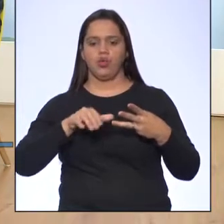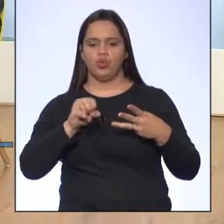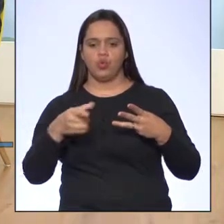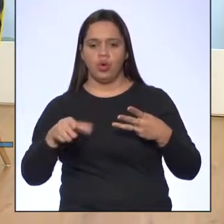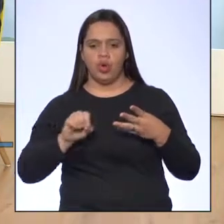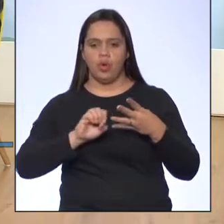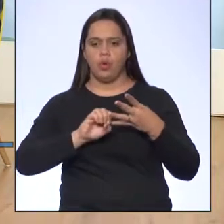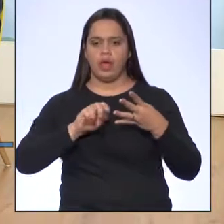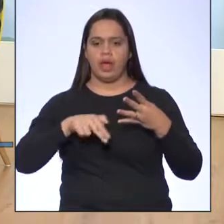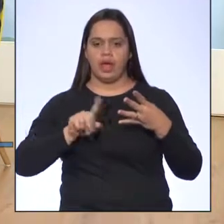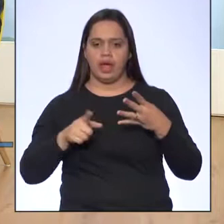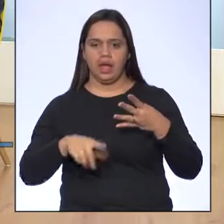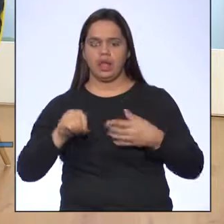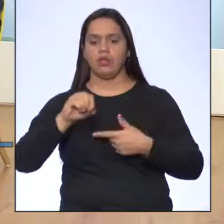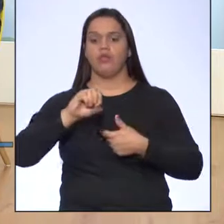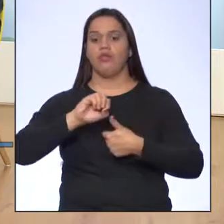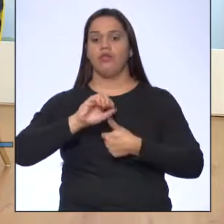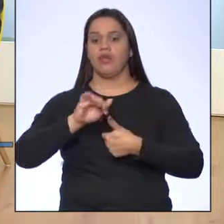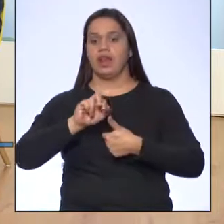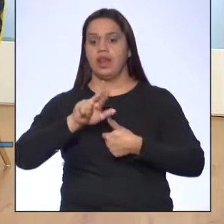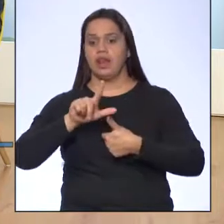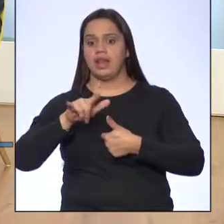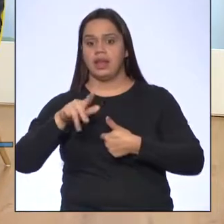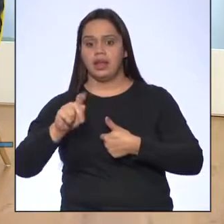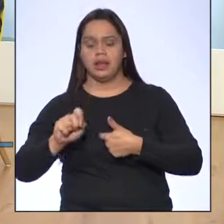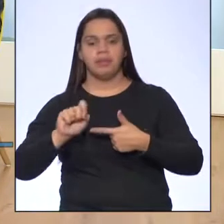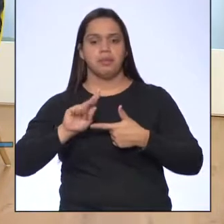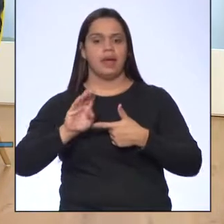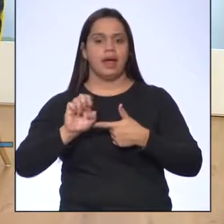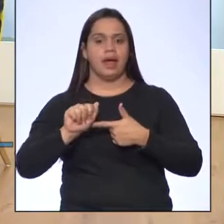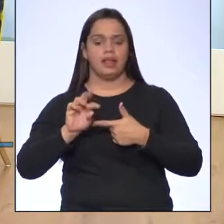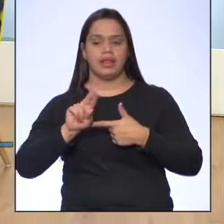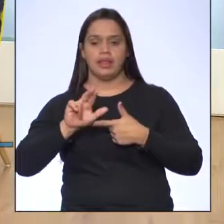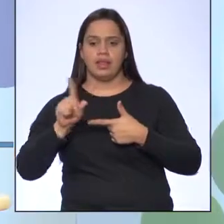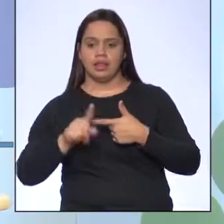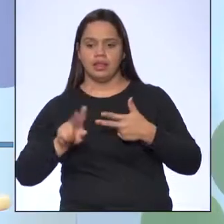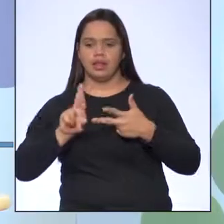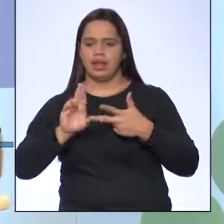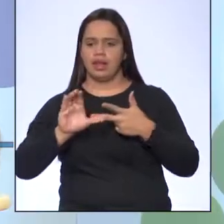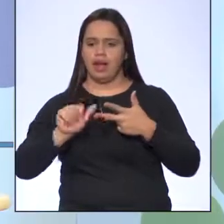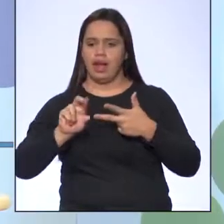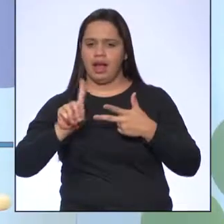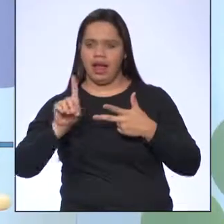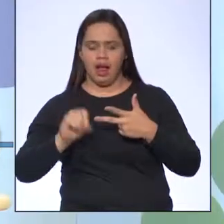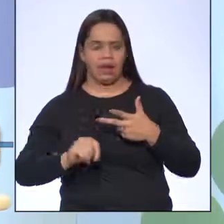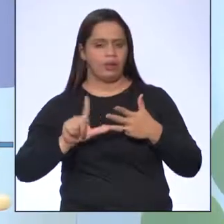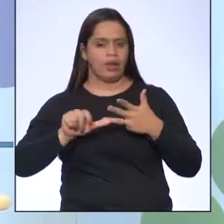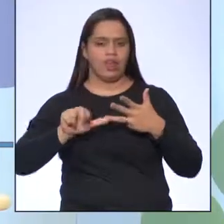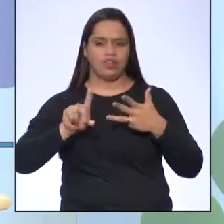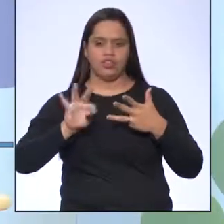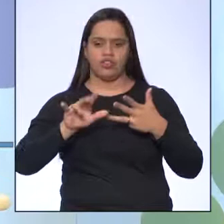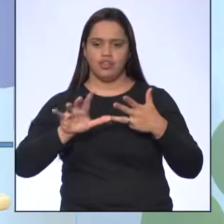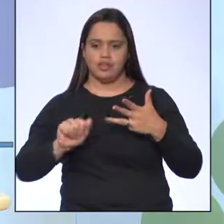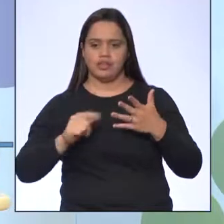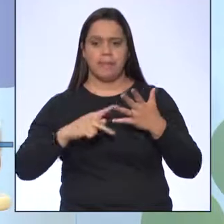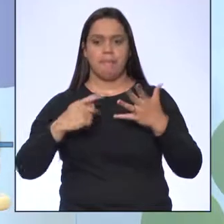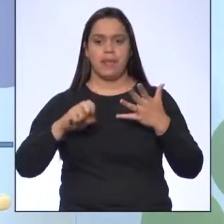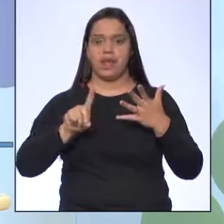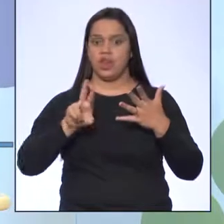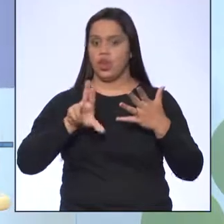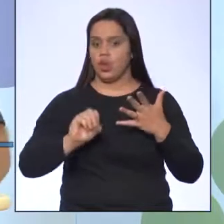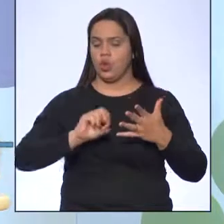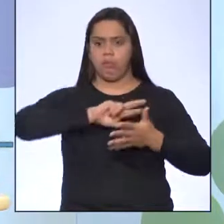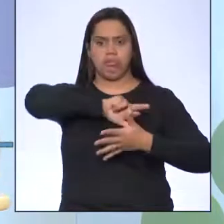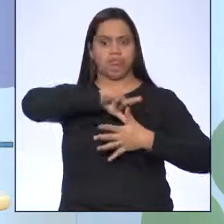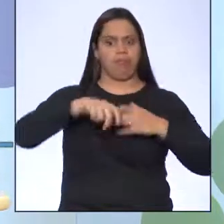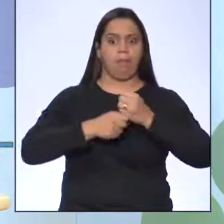o Enzo, o Felipe, a Kathleen, a Beatriz, né, o Ricardo, a Letícia, o Pedro, são vários aqui. Nós tá girando bastante